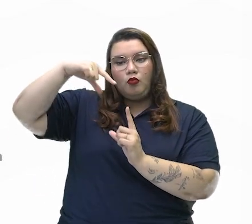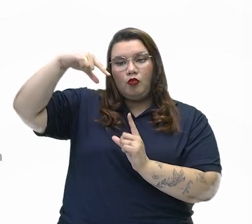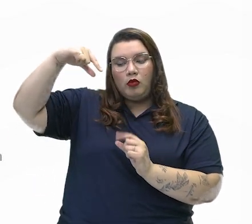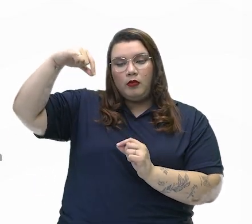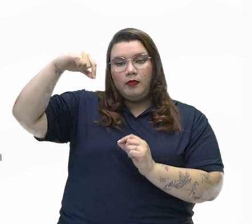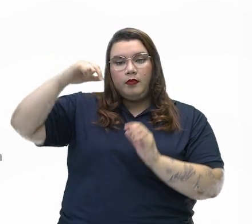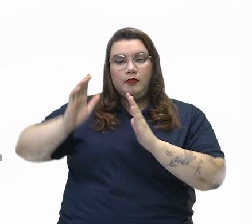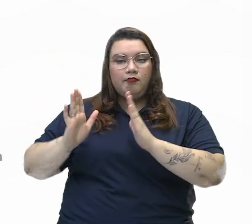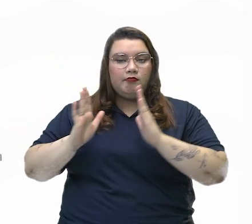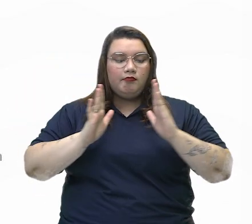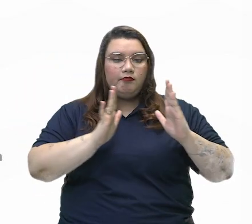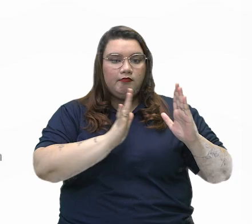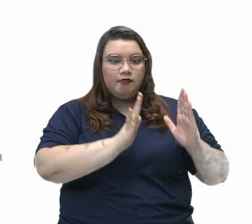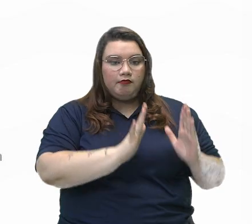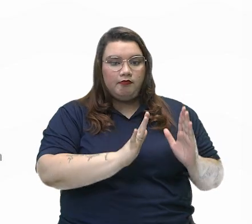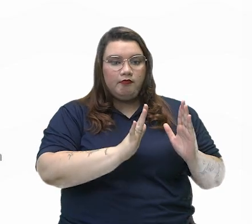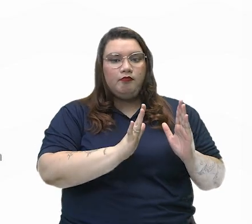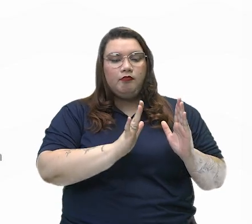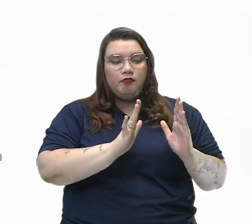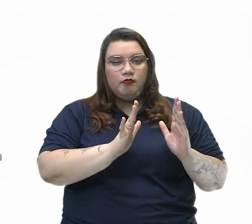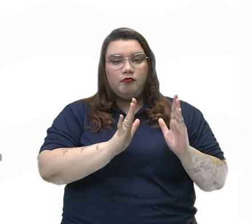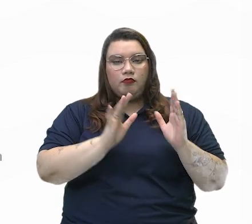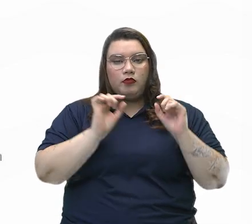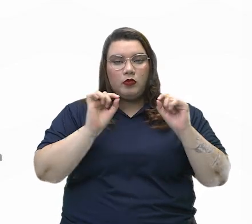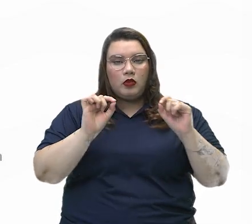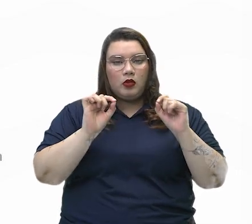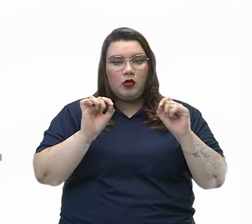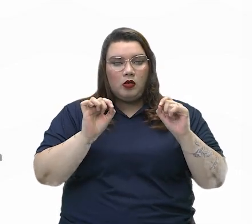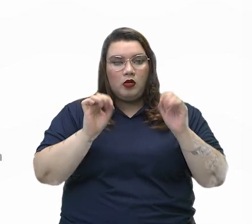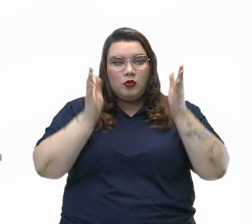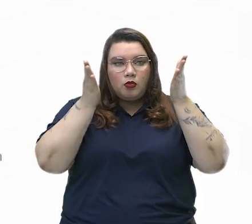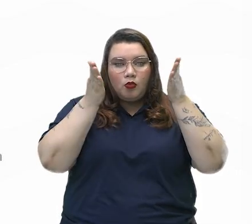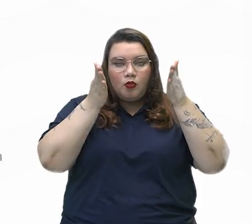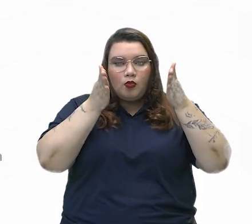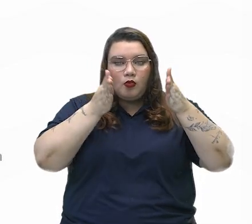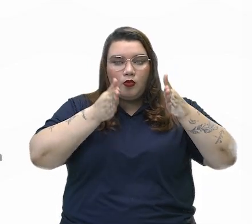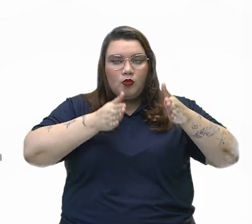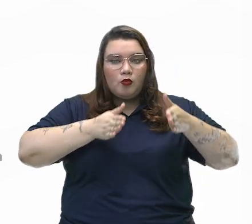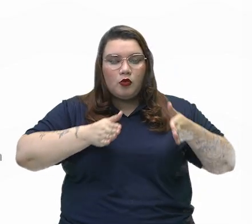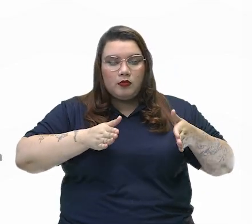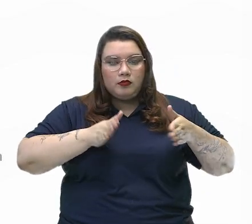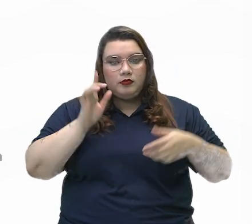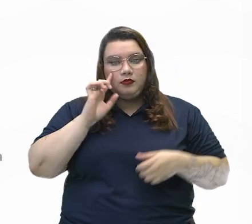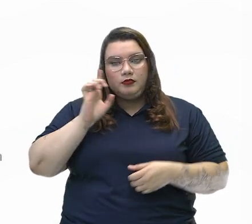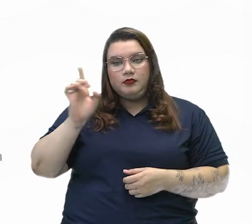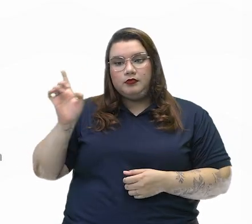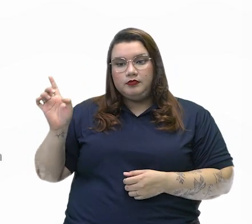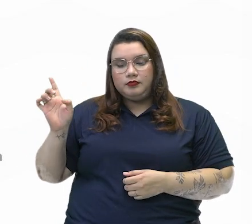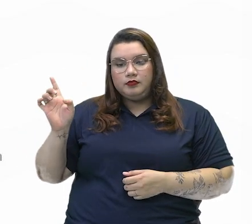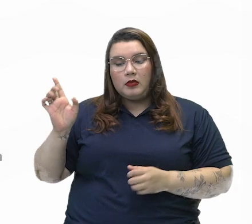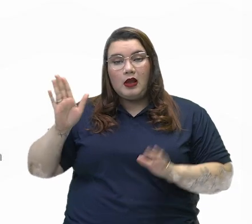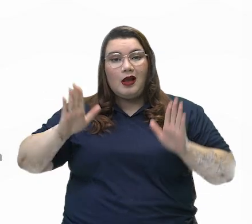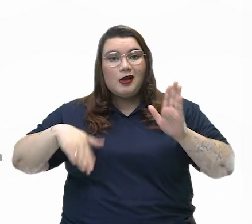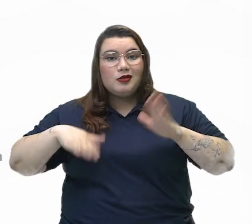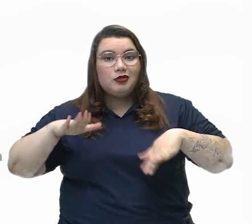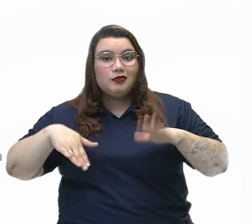largo. Já na outra, a gente tem as bordas mais espessas do que o centro.